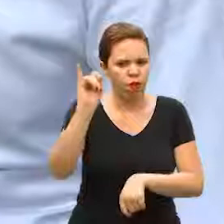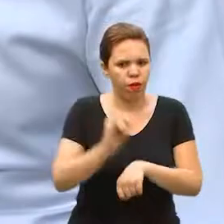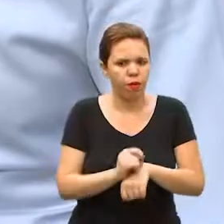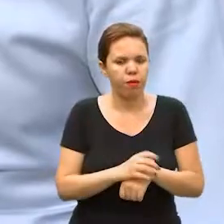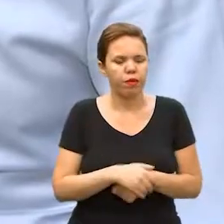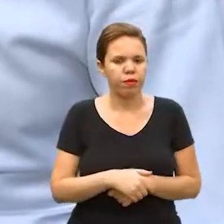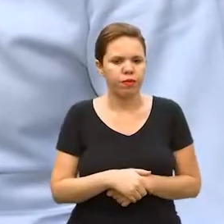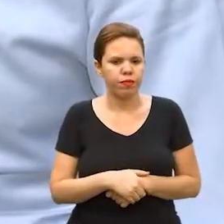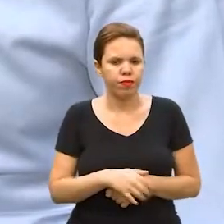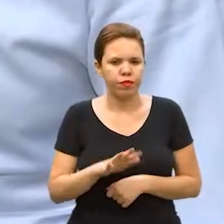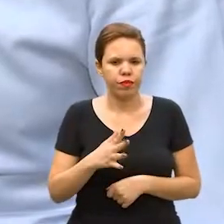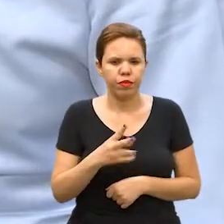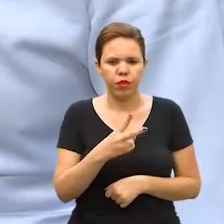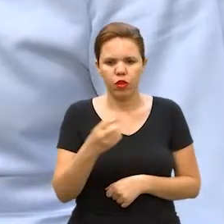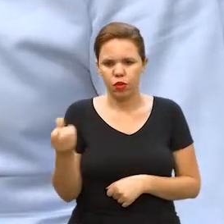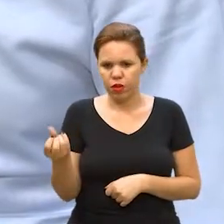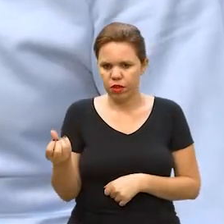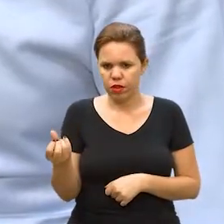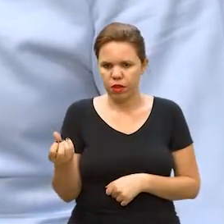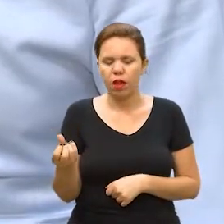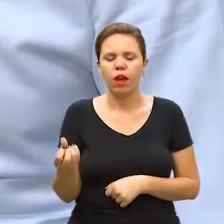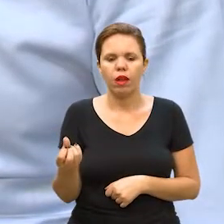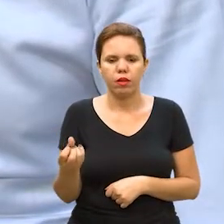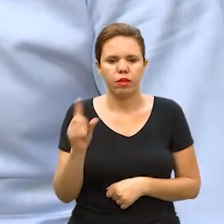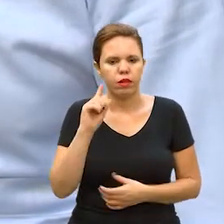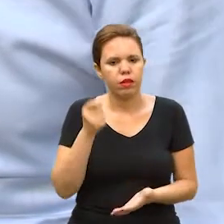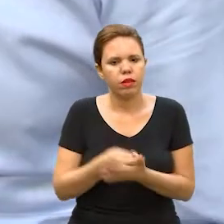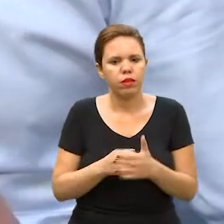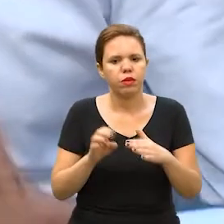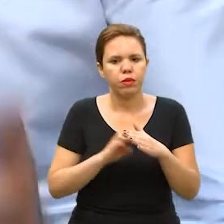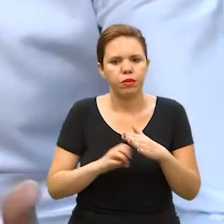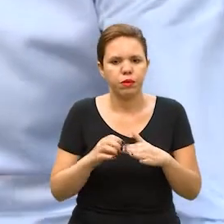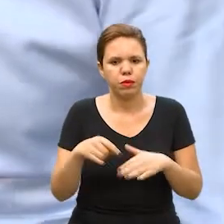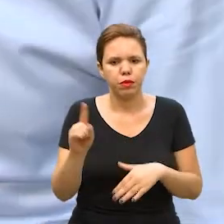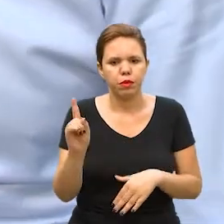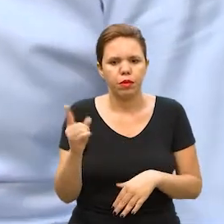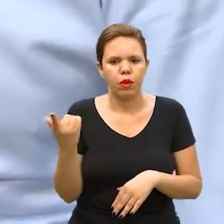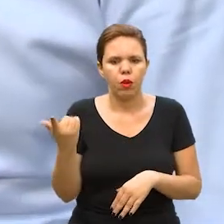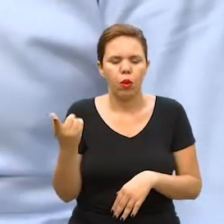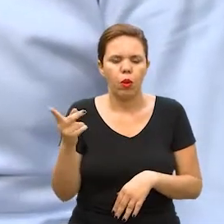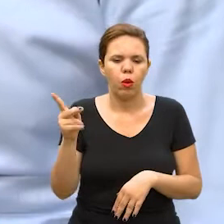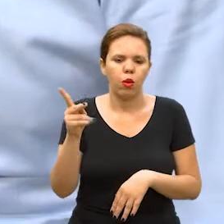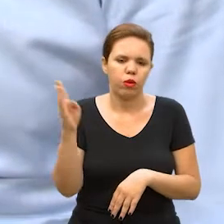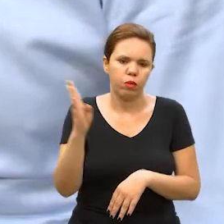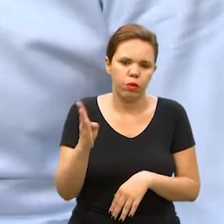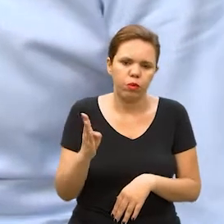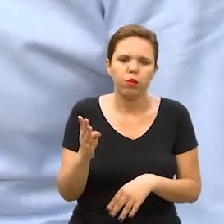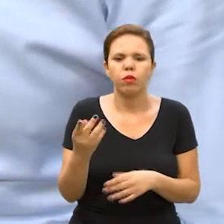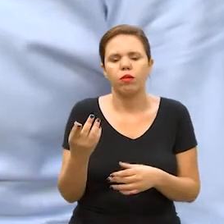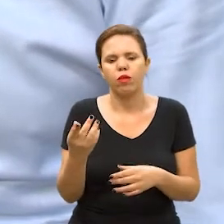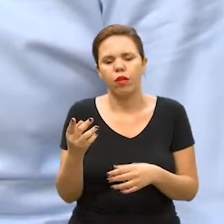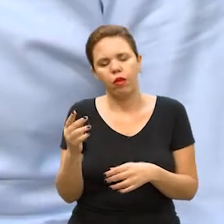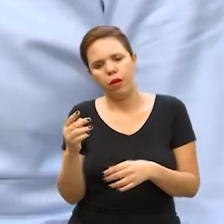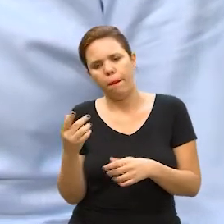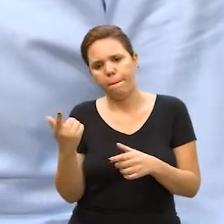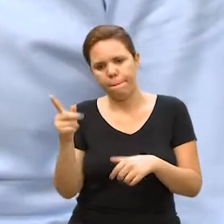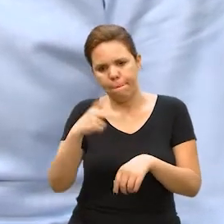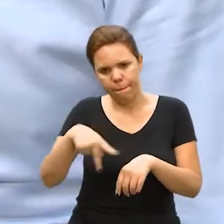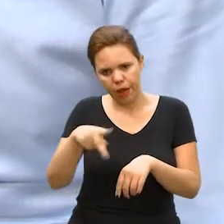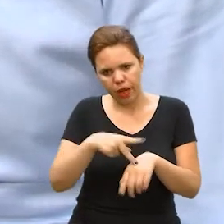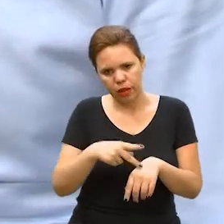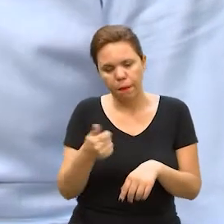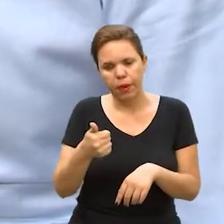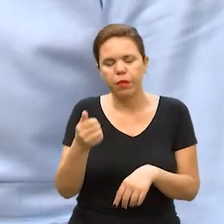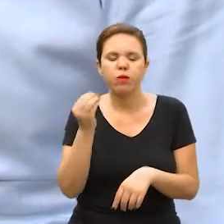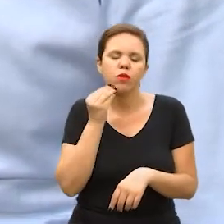internacional. Por volta de 2006, ela decidiu ir para fora do Brasil. A primeira oportunidade foi nos